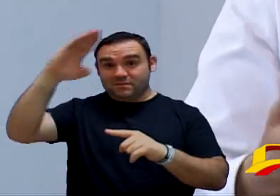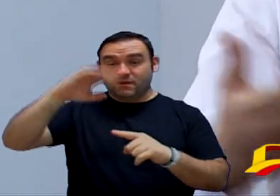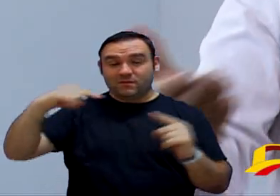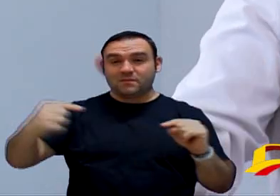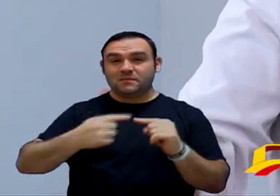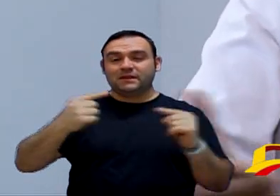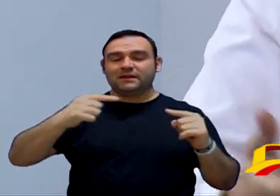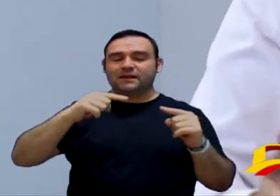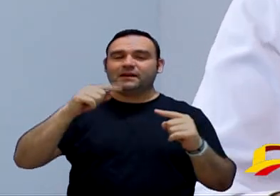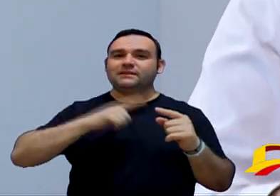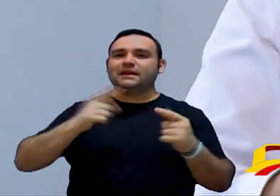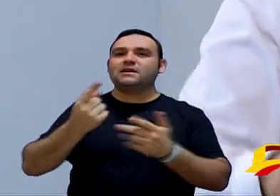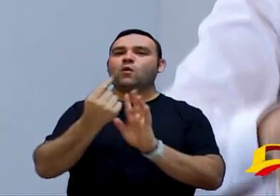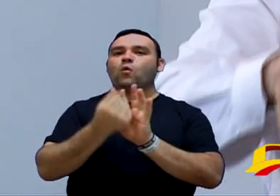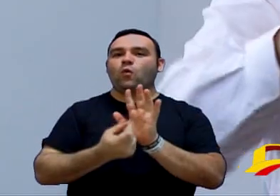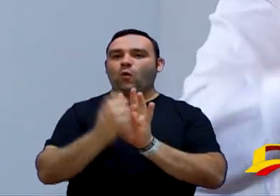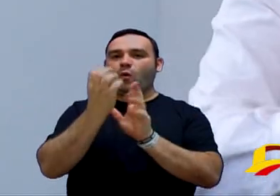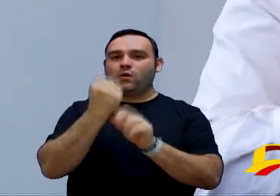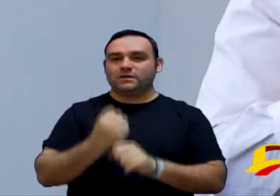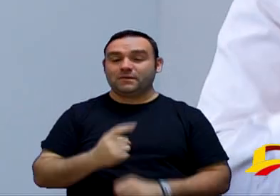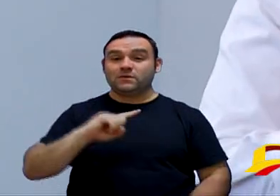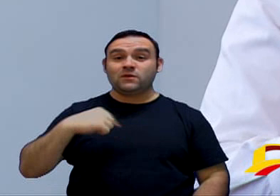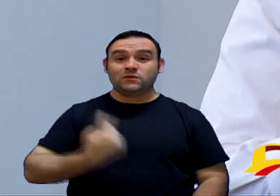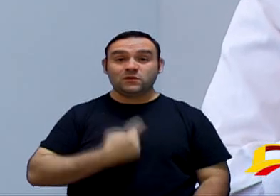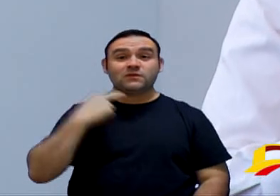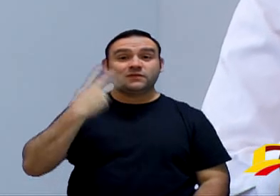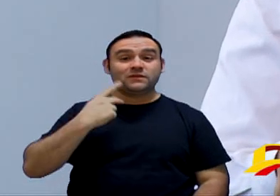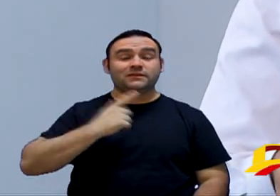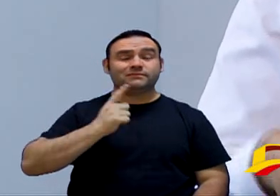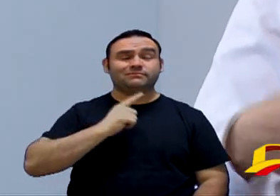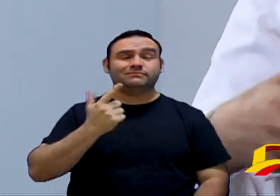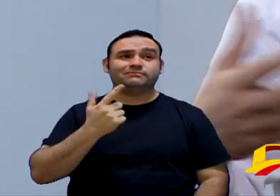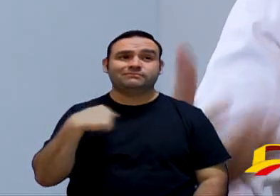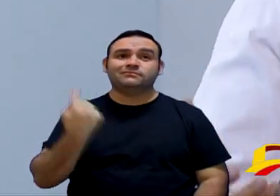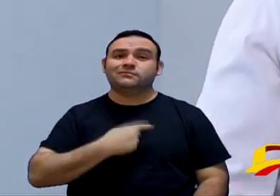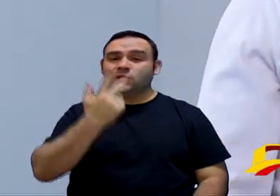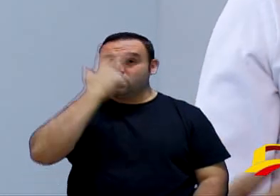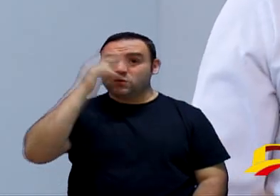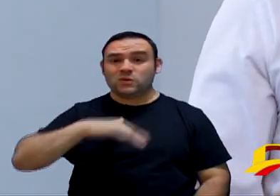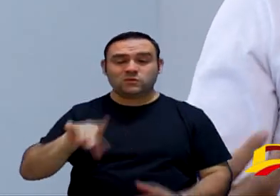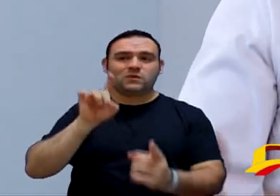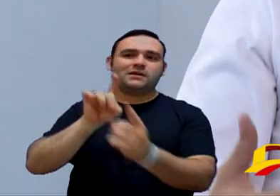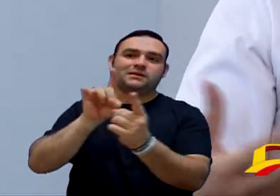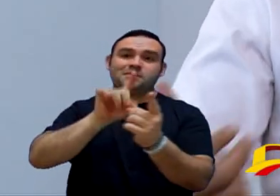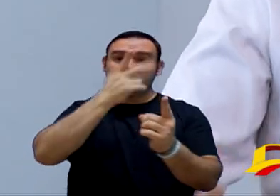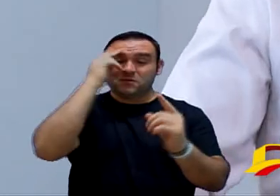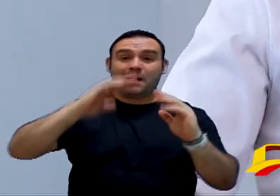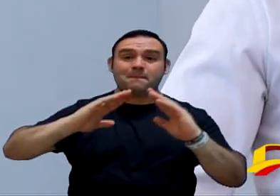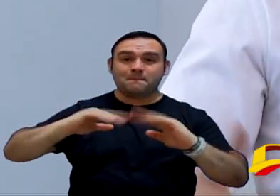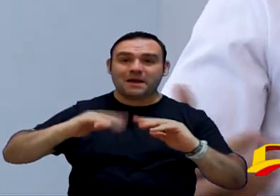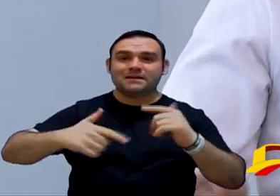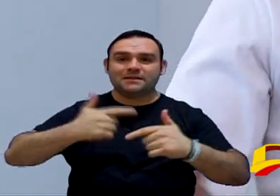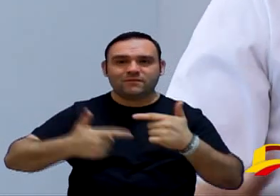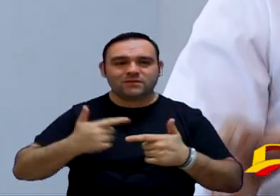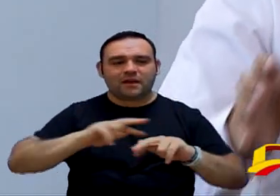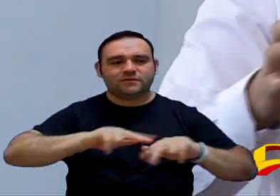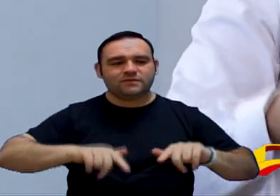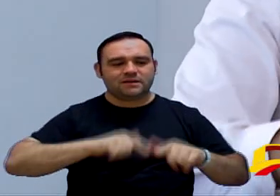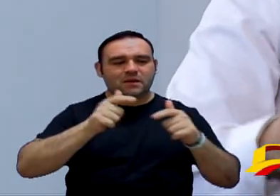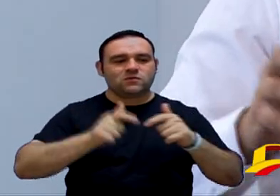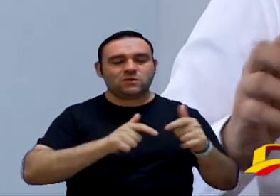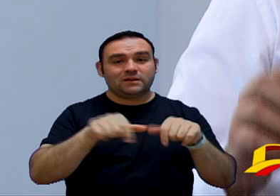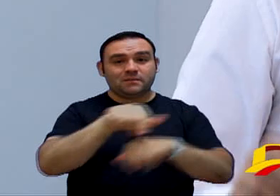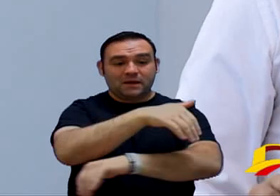concernente a questões do orçamento nós somos muito nós atendemos a população e a população pede serviços em bairros serviços de rua